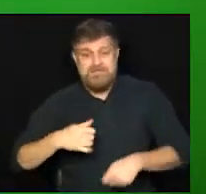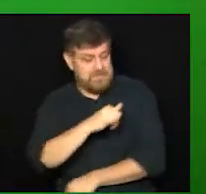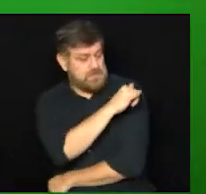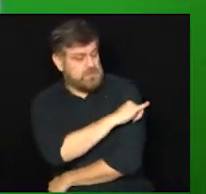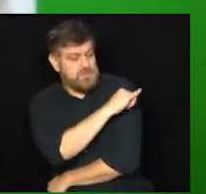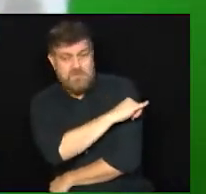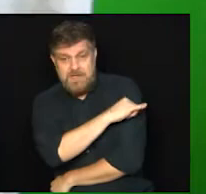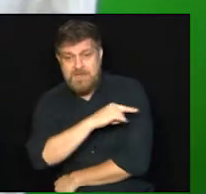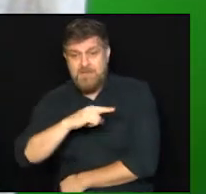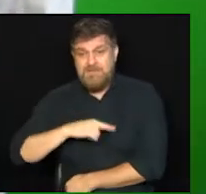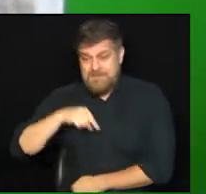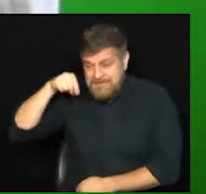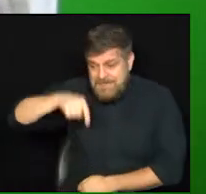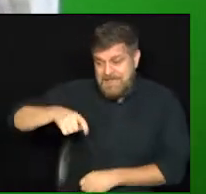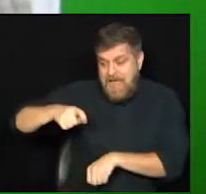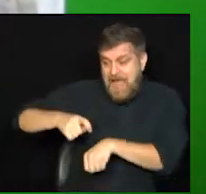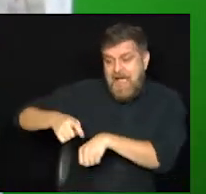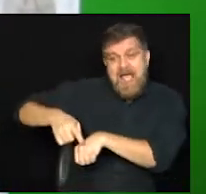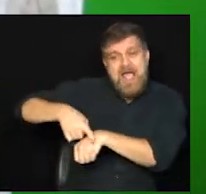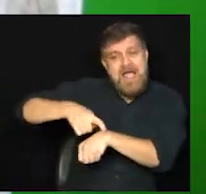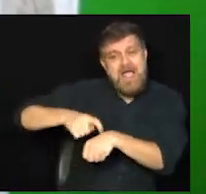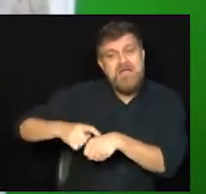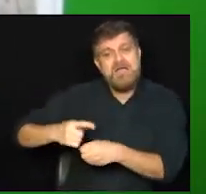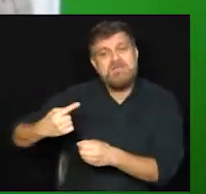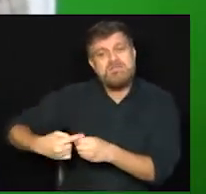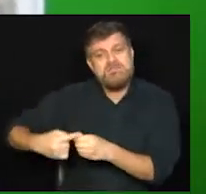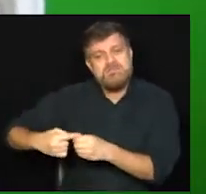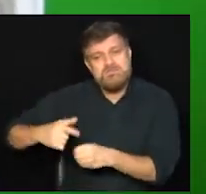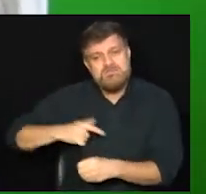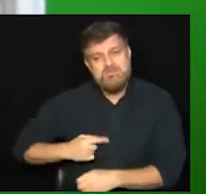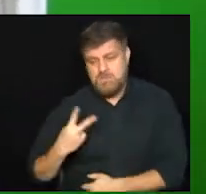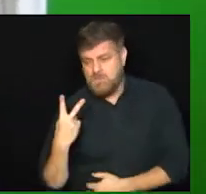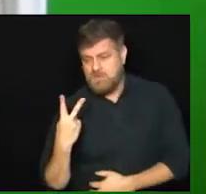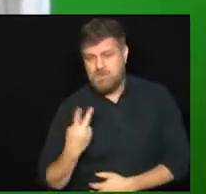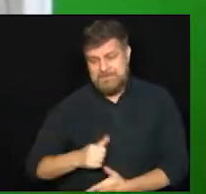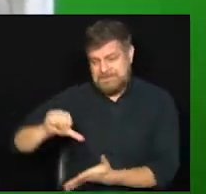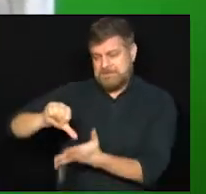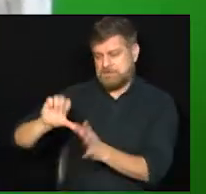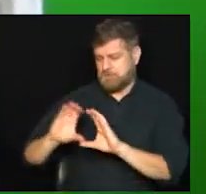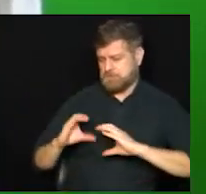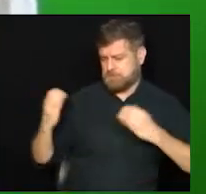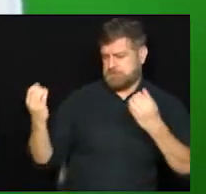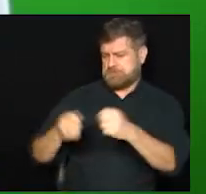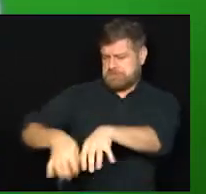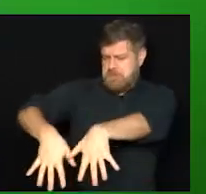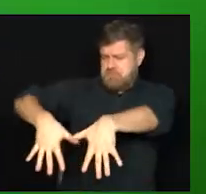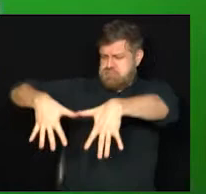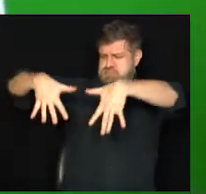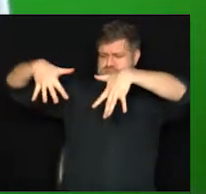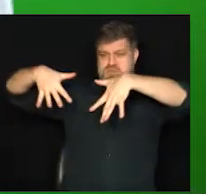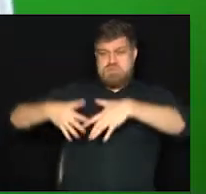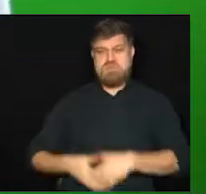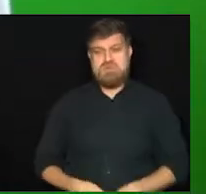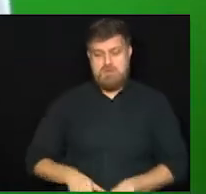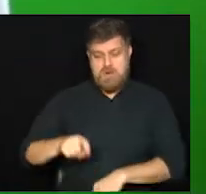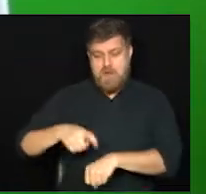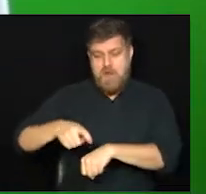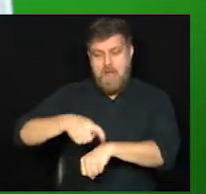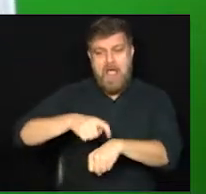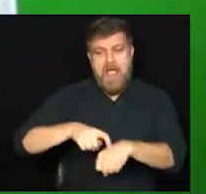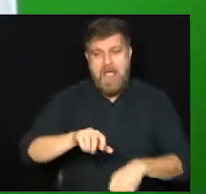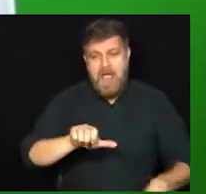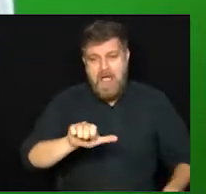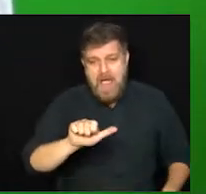tenho Atibaia. Atibaia, que tem 2 centros de convenções enormes lá, que é o Bourbon e